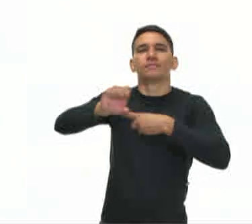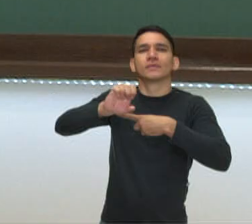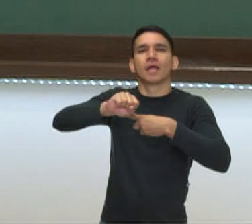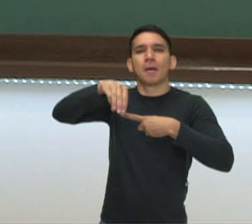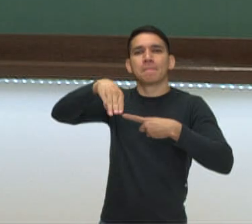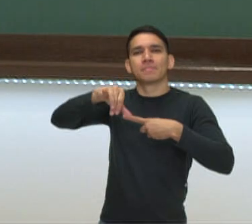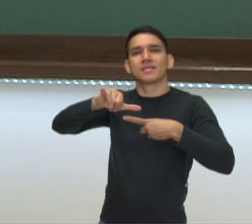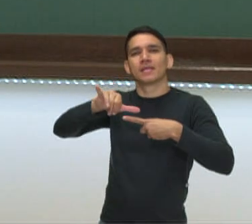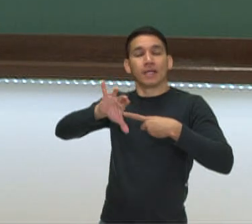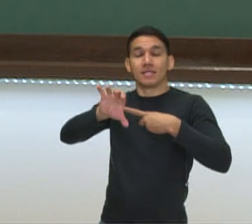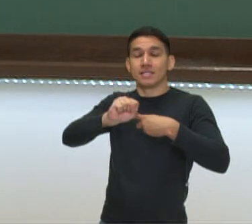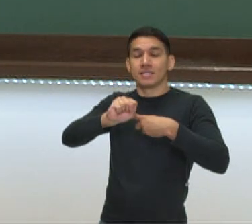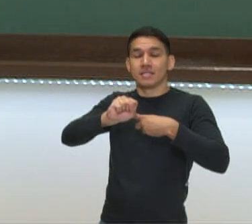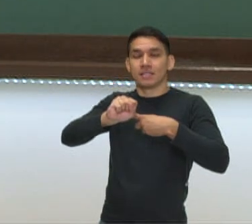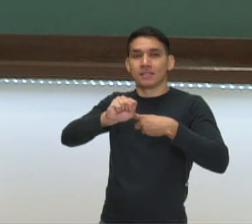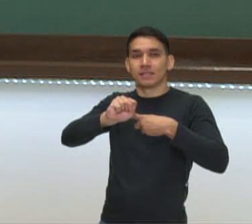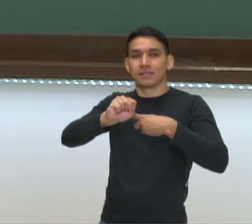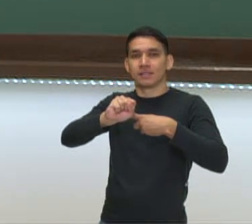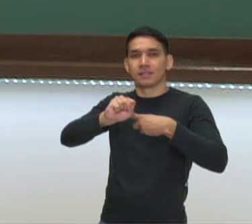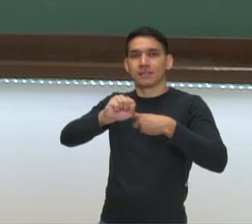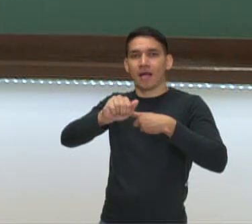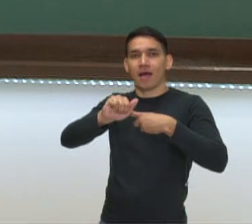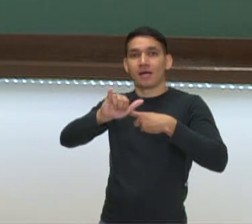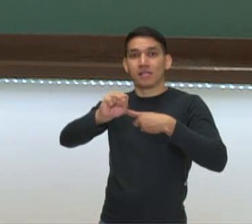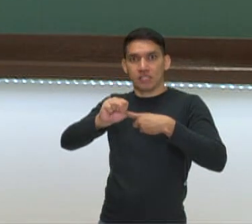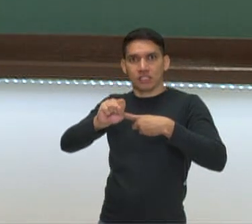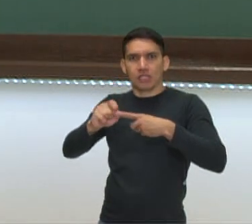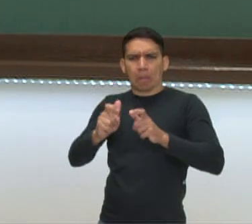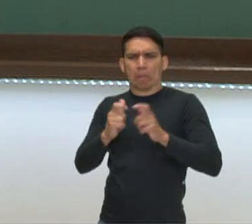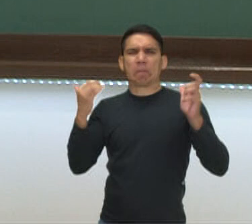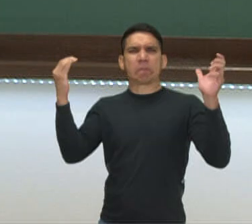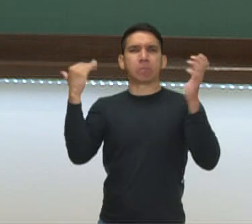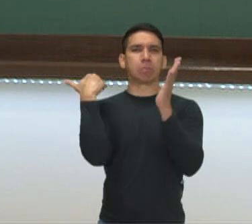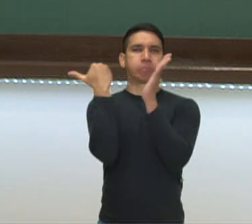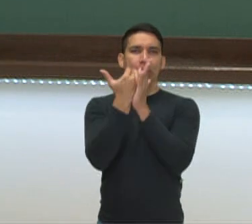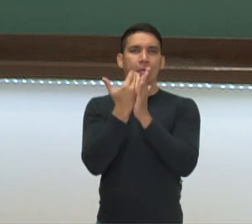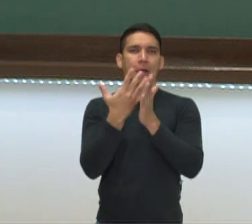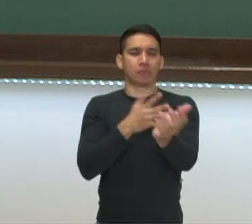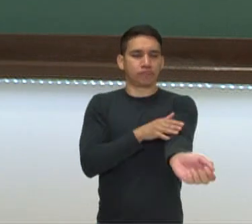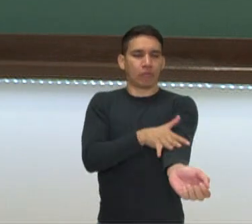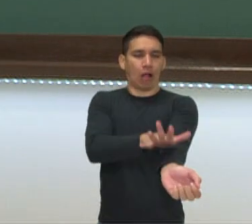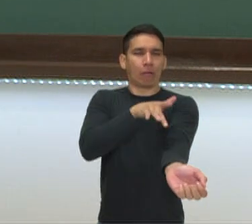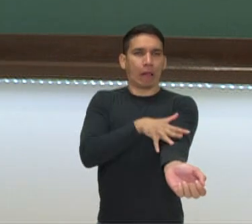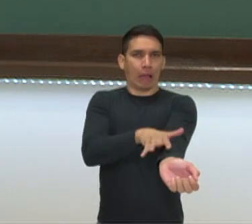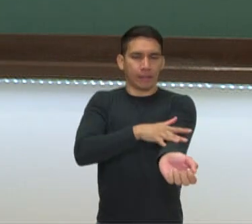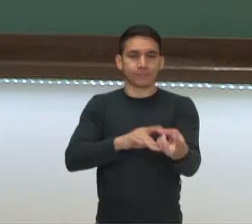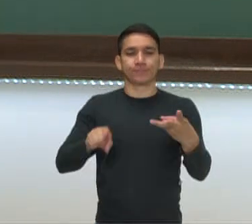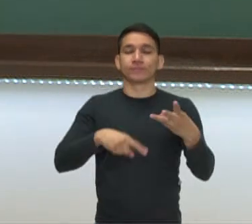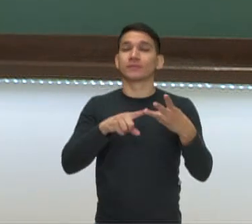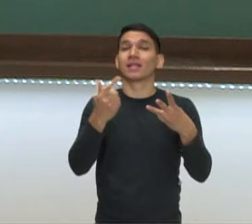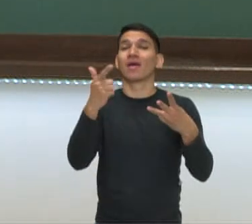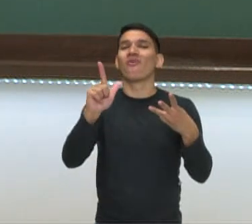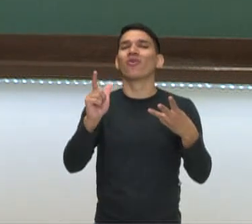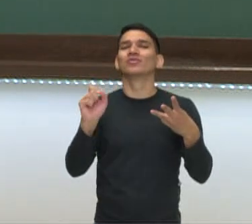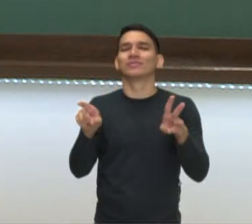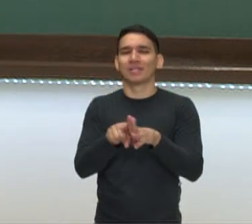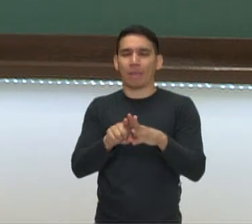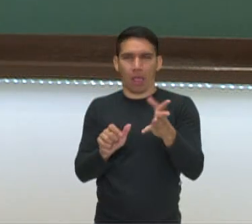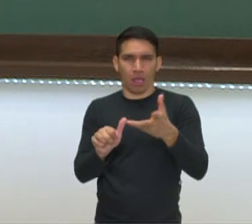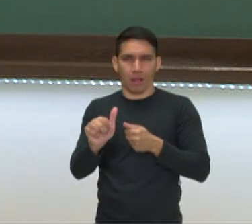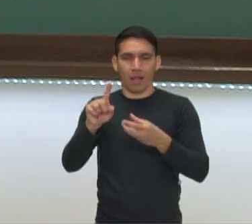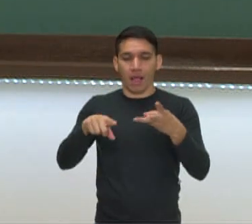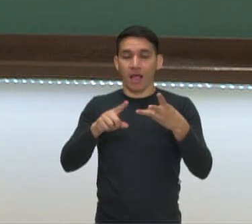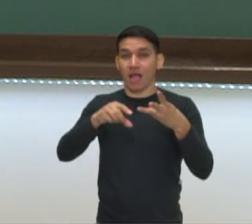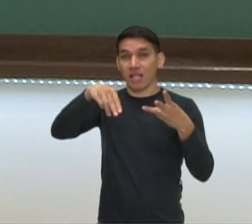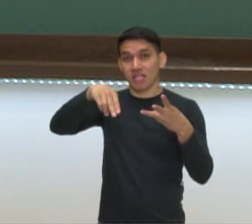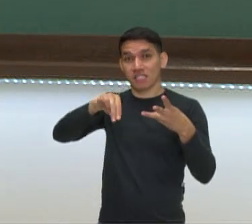em excesso que nós temos ali na corrente sanguínea, e as substâncias chamadas nitrogenadas, aquelas